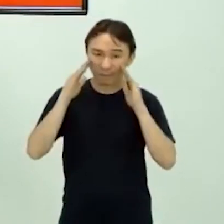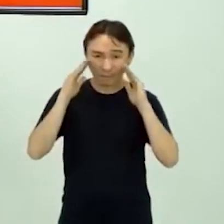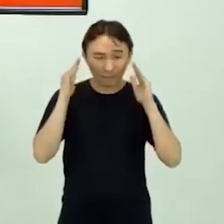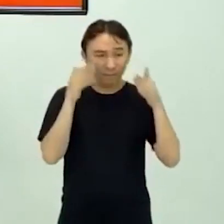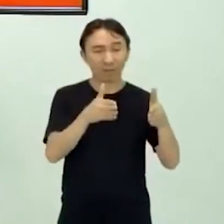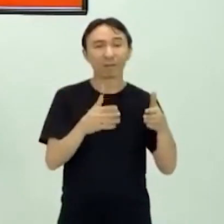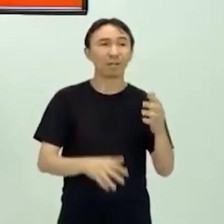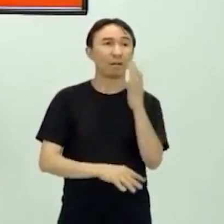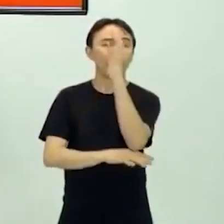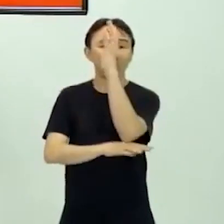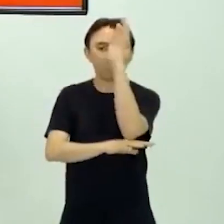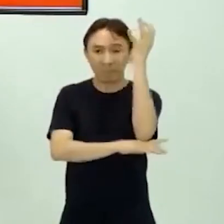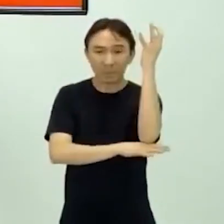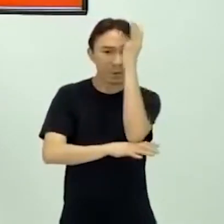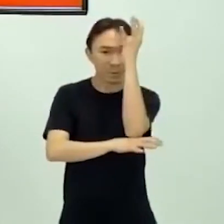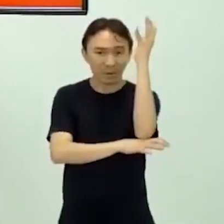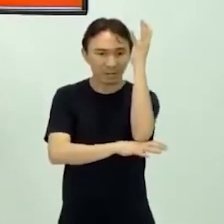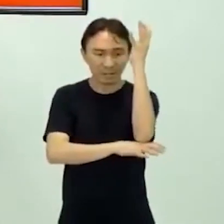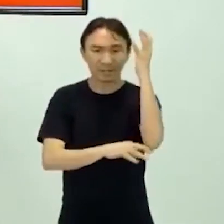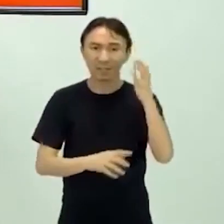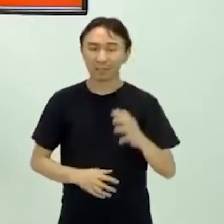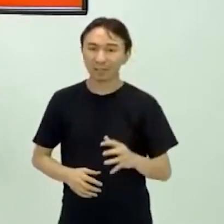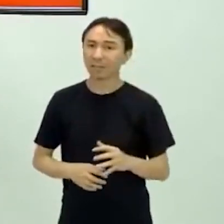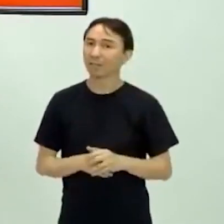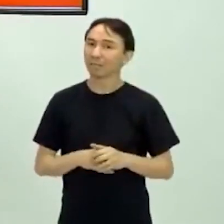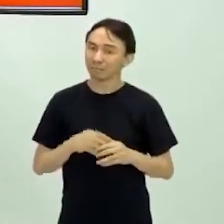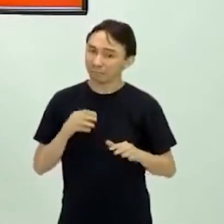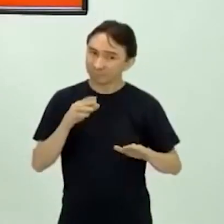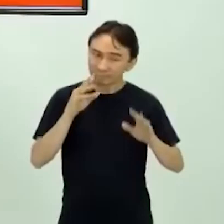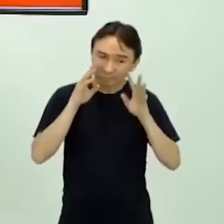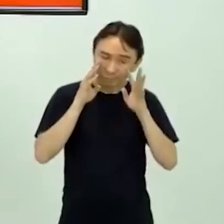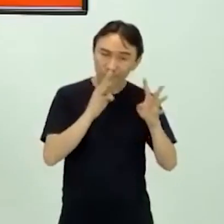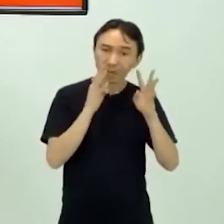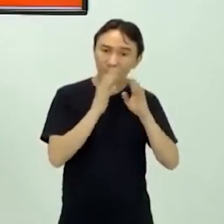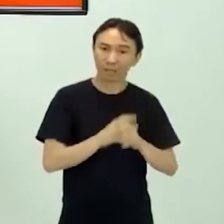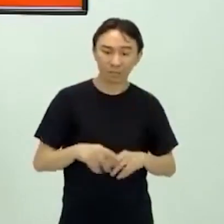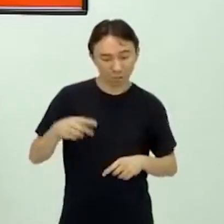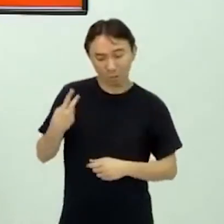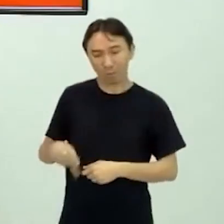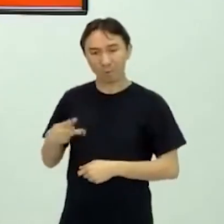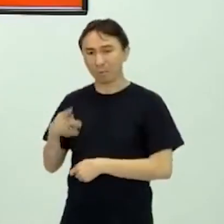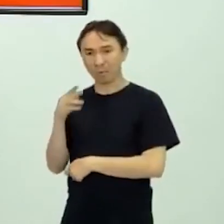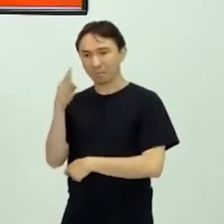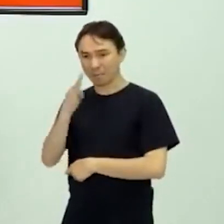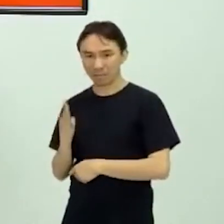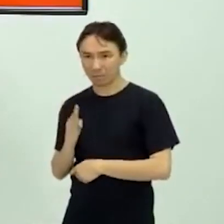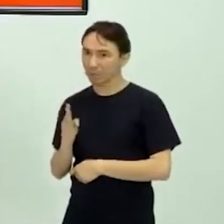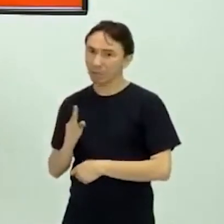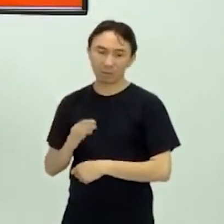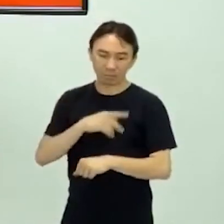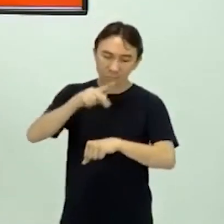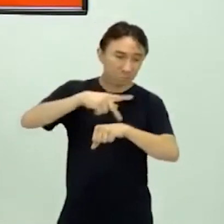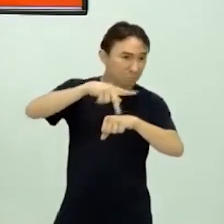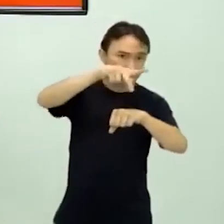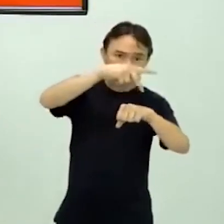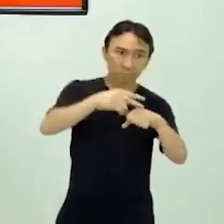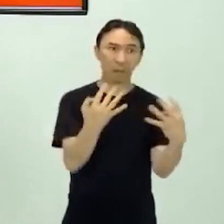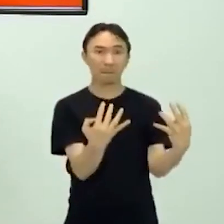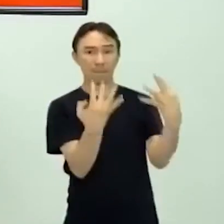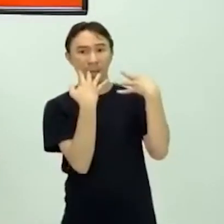porque já não é nem uma questão nacional, já vira até uma questão internacional. Tá certo, pessoal? Então, deixem de entrar no site aí para